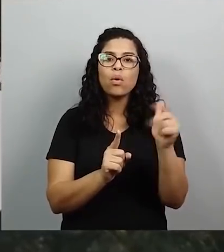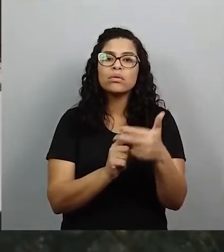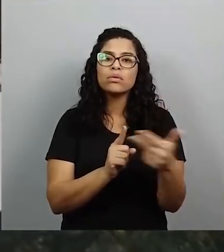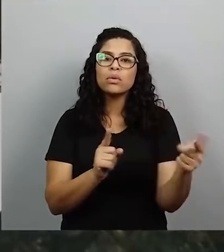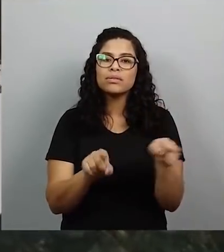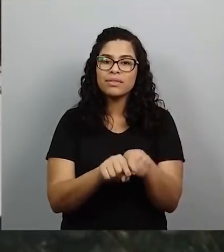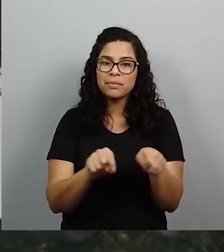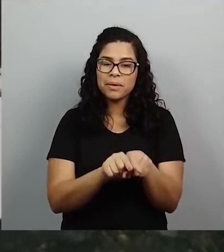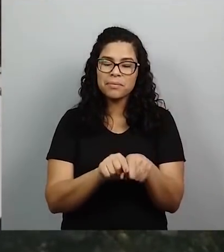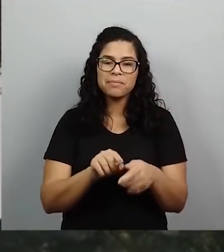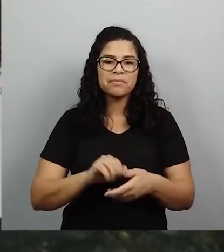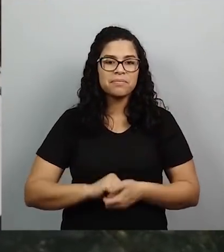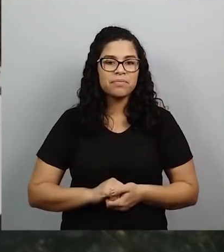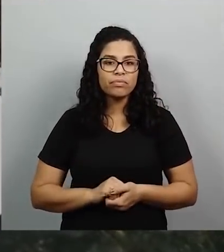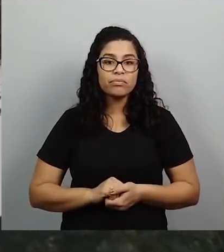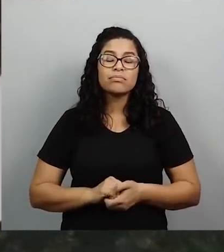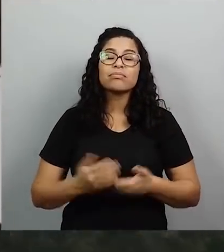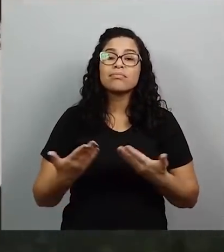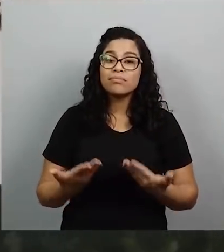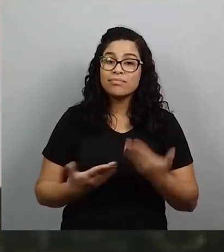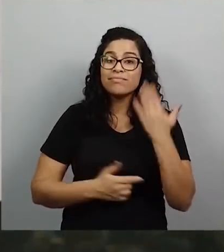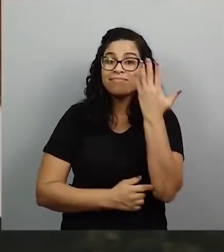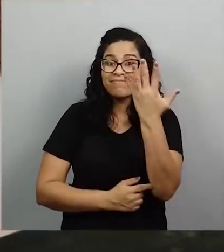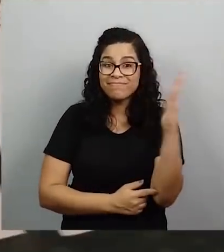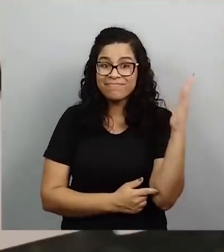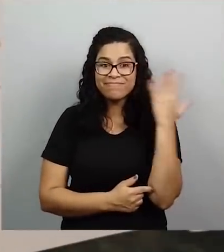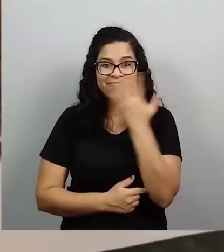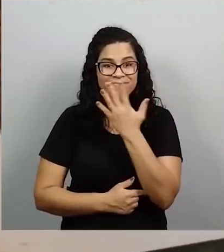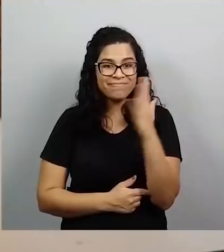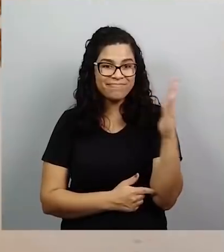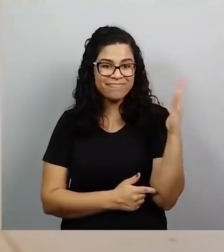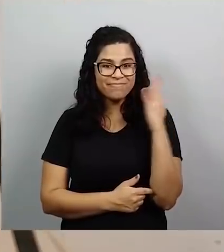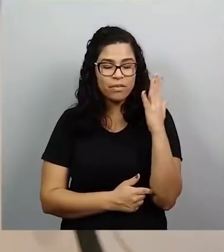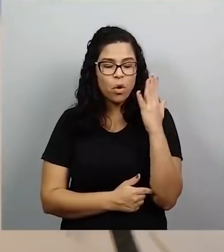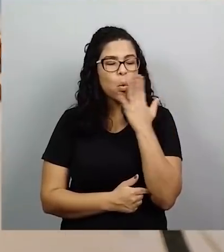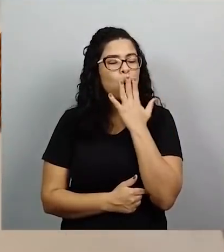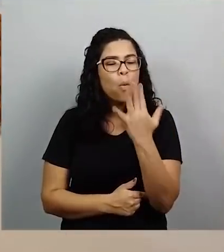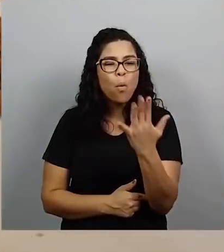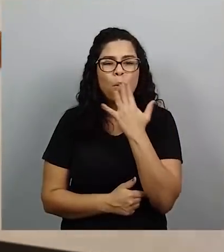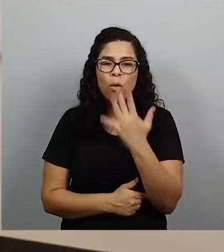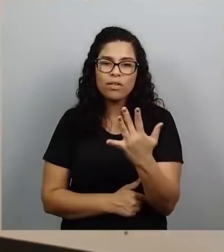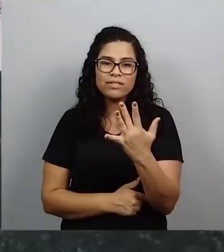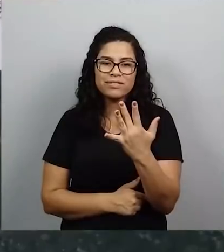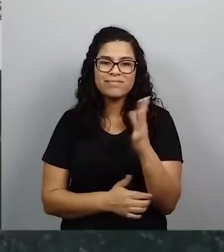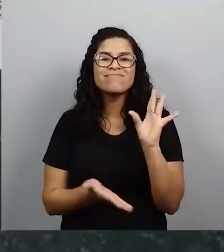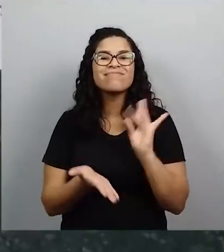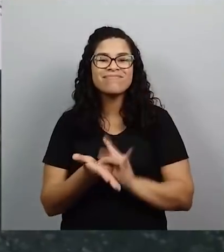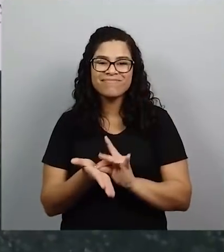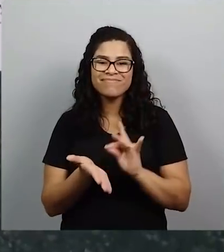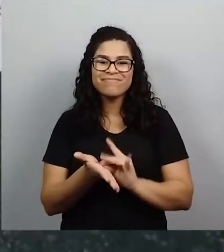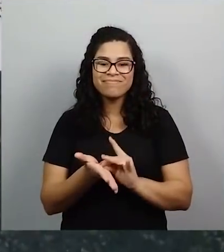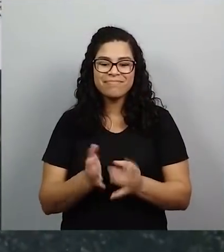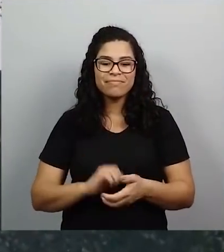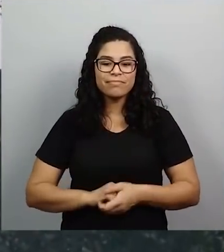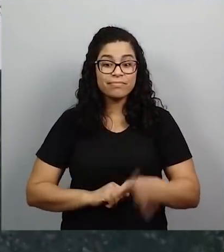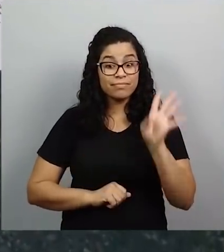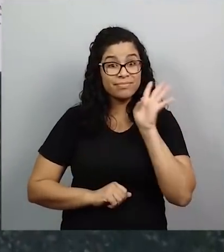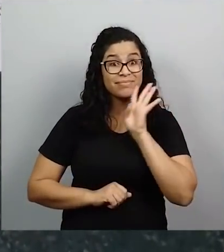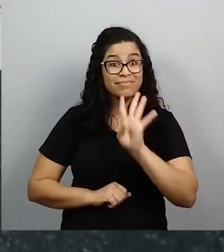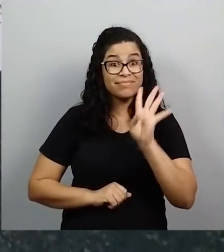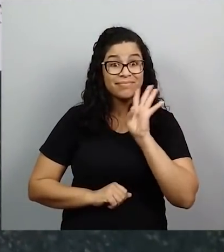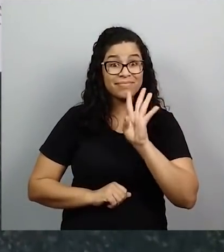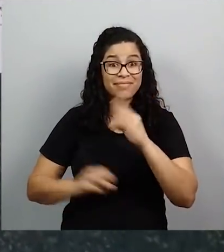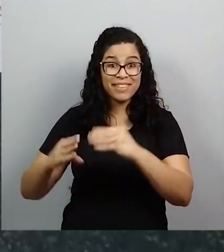e outras coisas, né? A natureza é cheia de cores. Olha só que